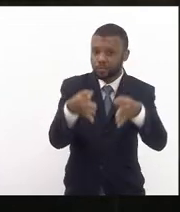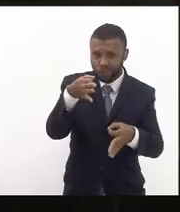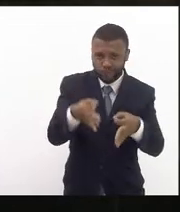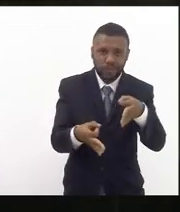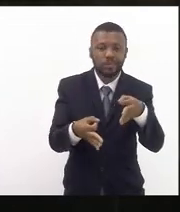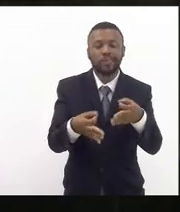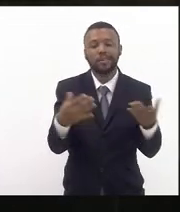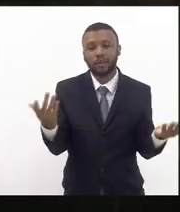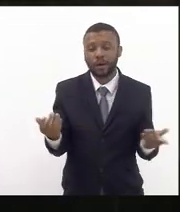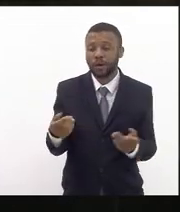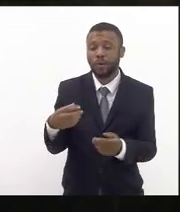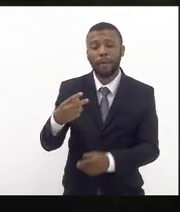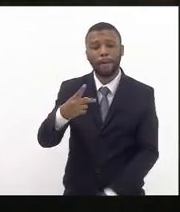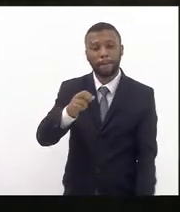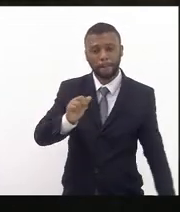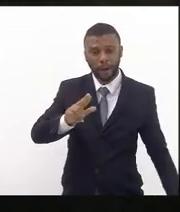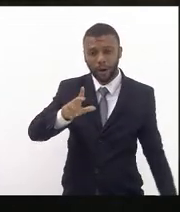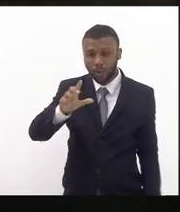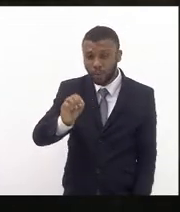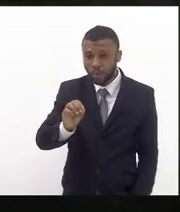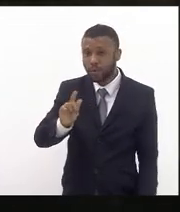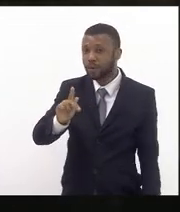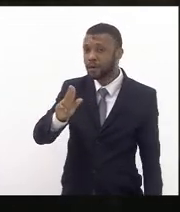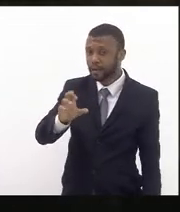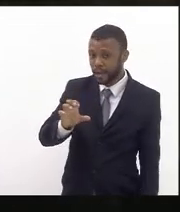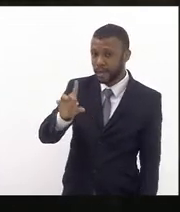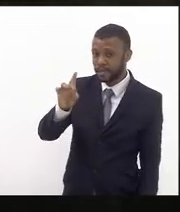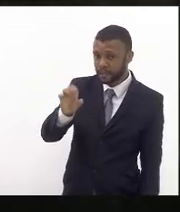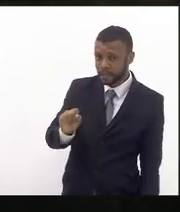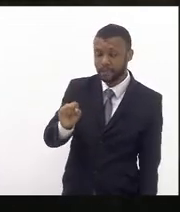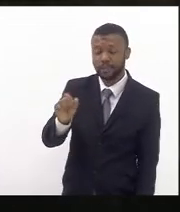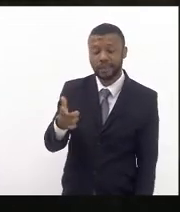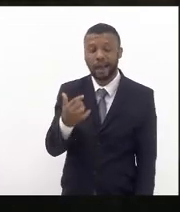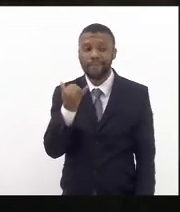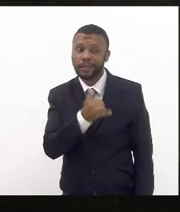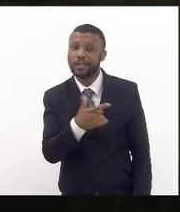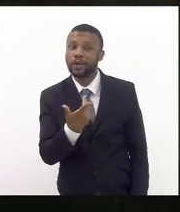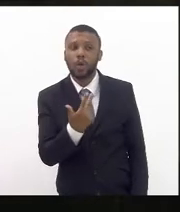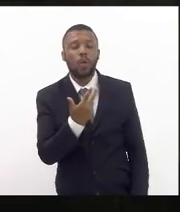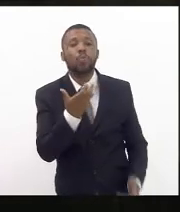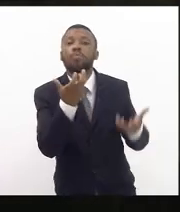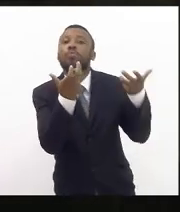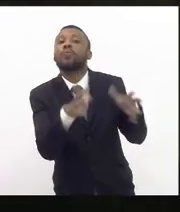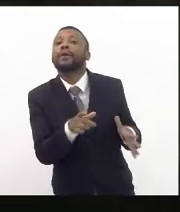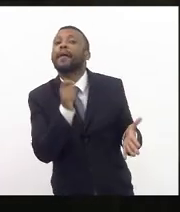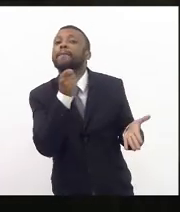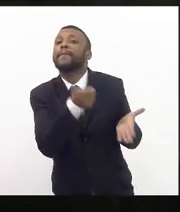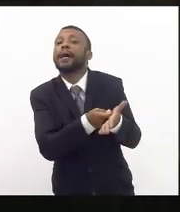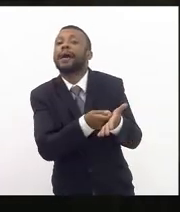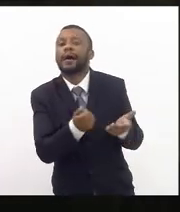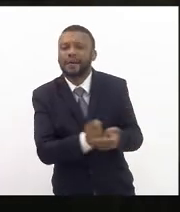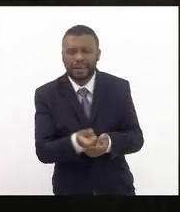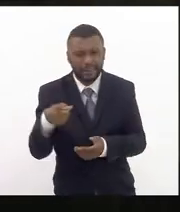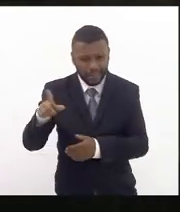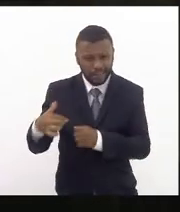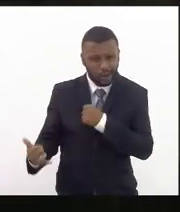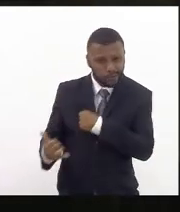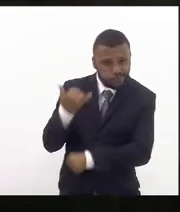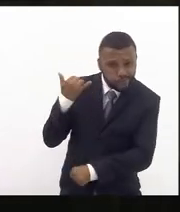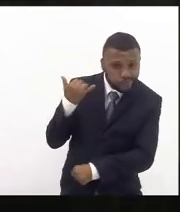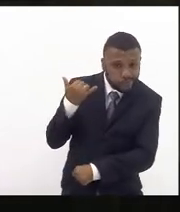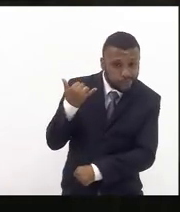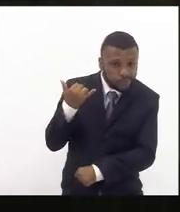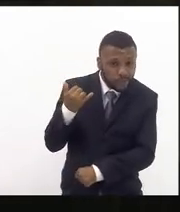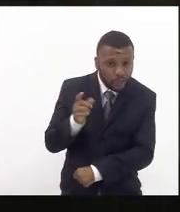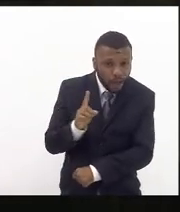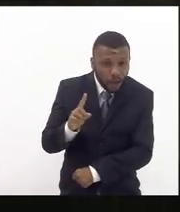e o Paulo Guedes simplesmente diz que não vai pagar. Ninguém está dizendo que o Paulo Guedes não está dando calote. O Paulo Guedes está dando calote